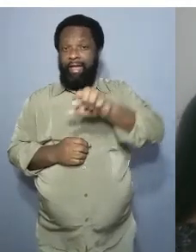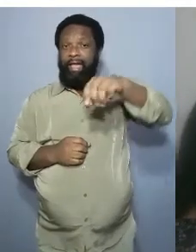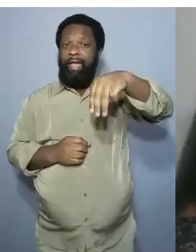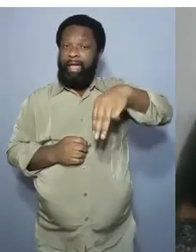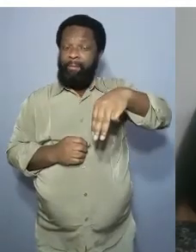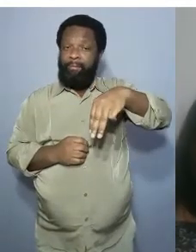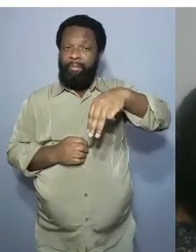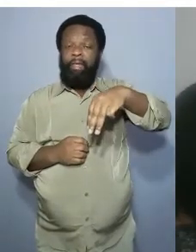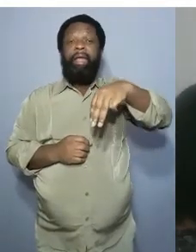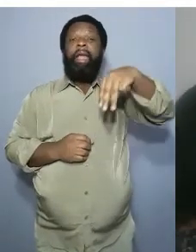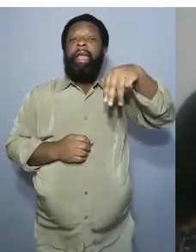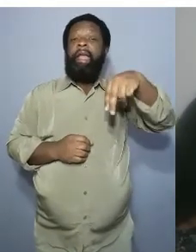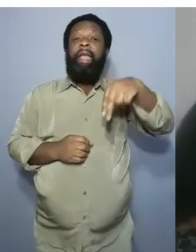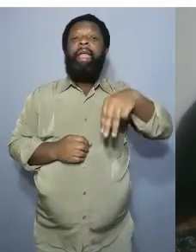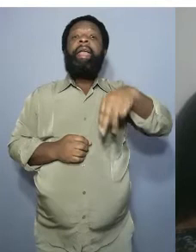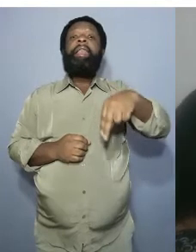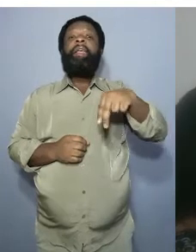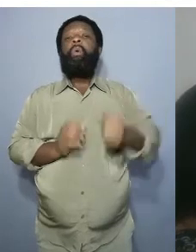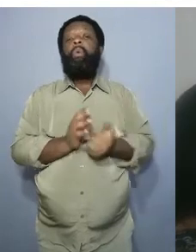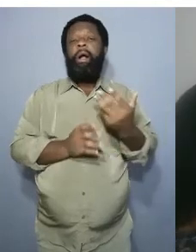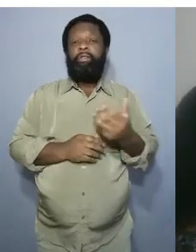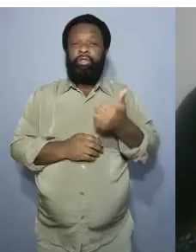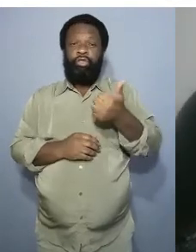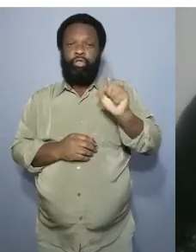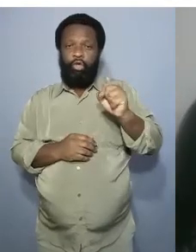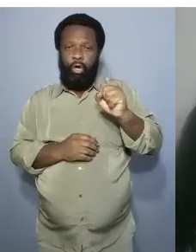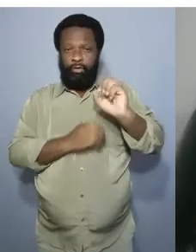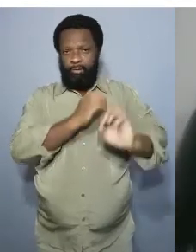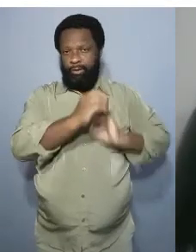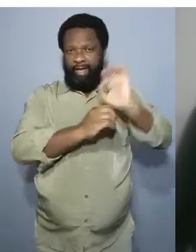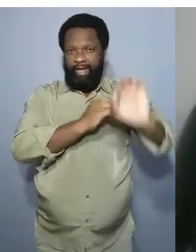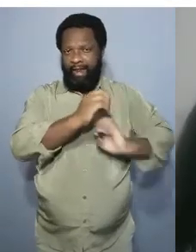Na camada M cabem 18 elétrons, pessoal.